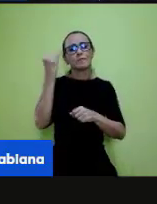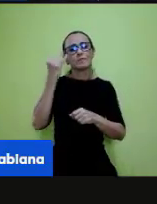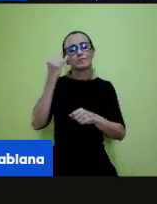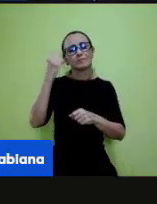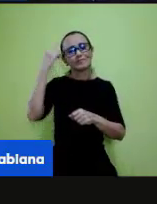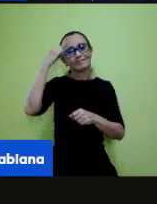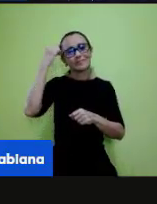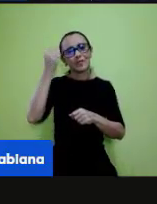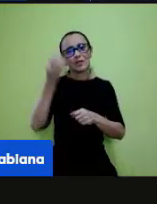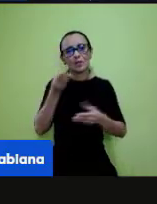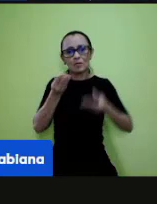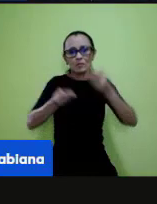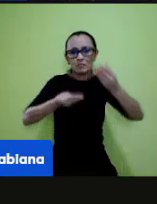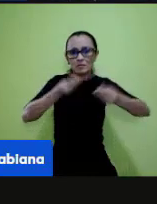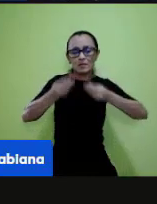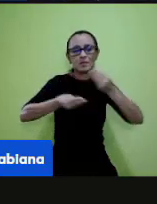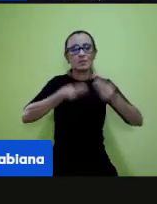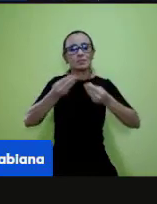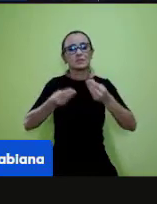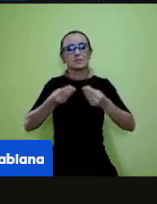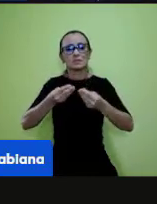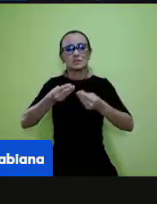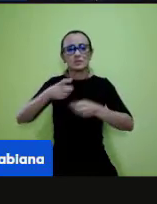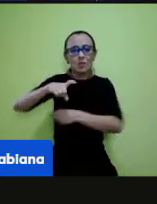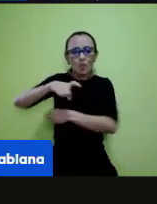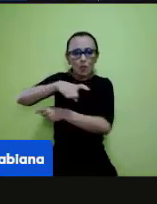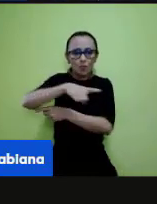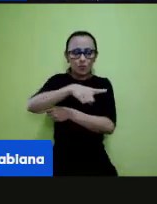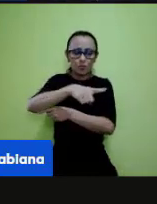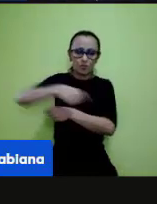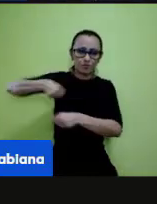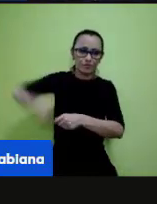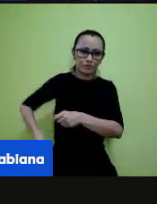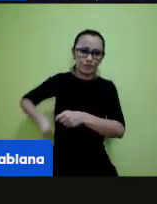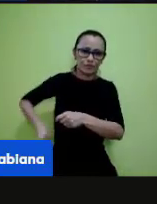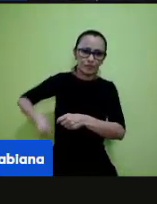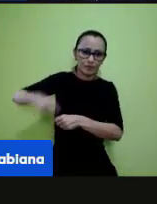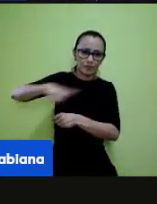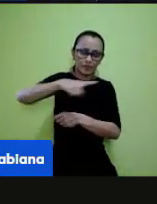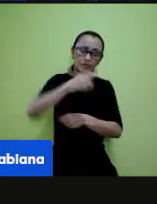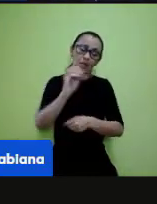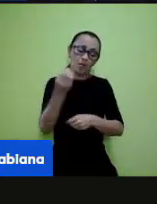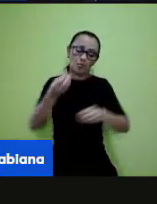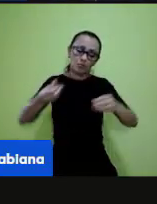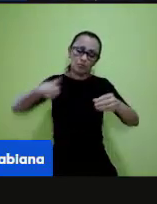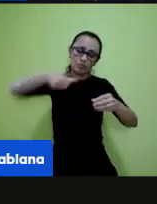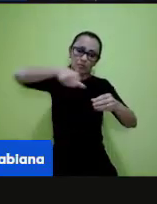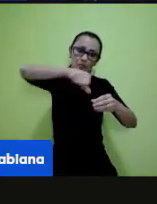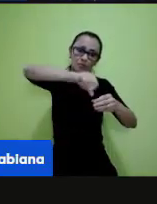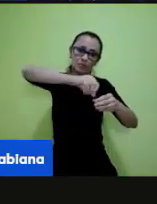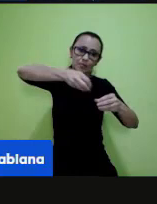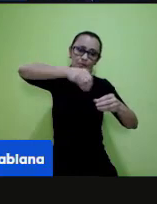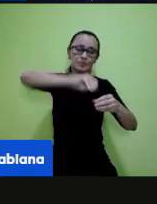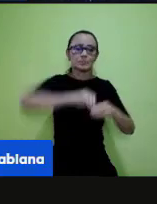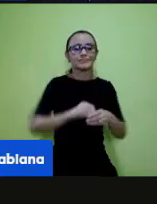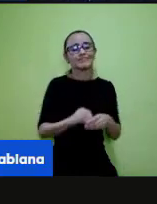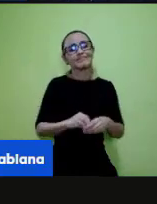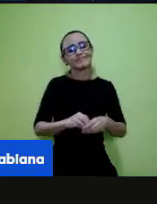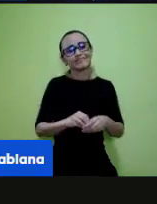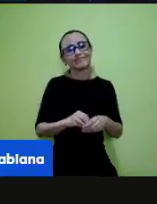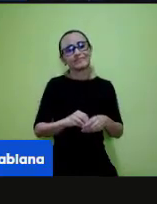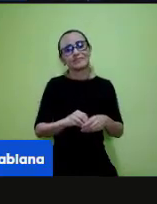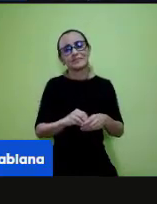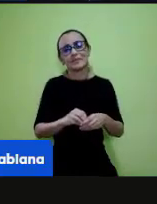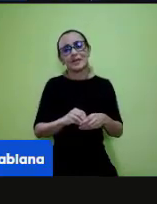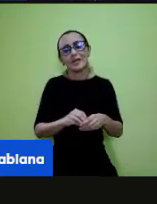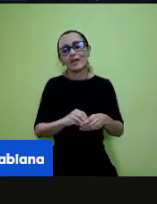que às vezes as instituições vão necessitar que os agentes façam, esse tratamento larvicida só tem funcionalidade na questão